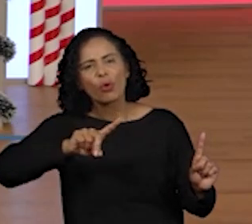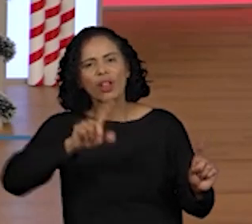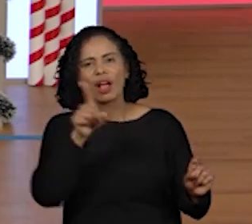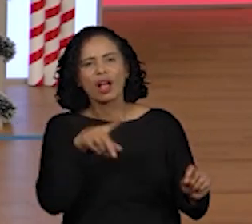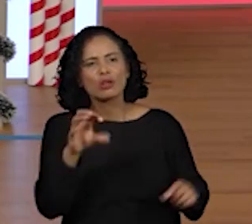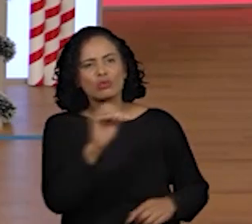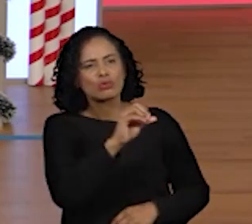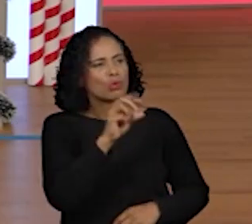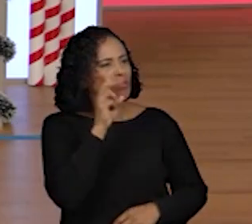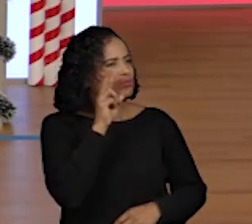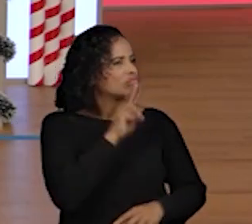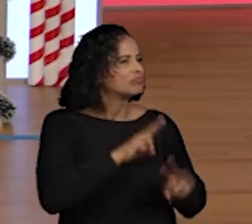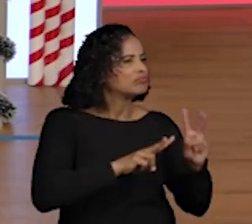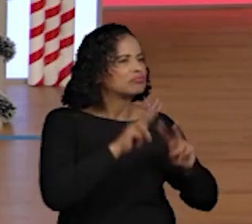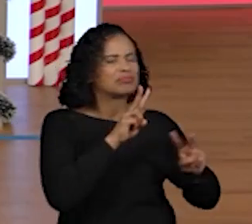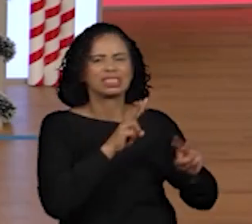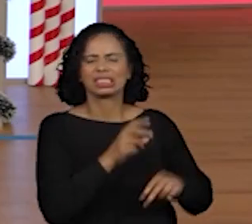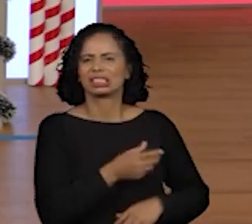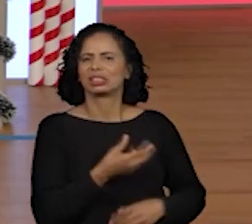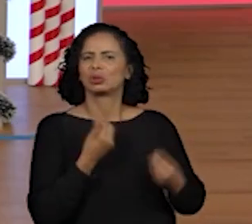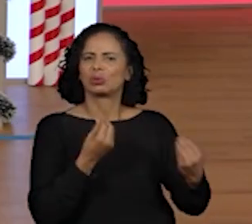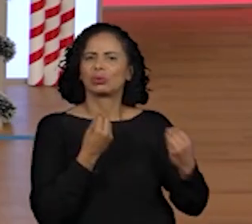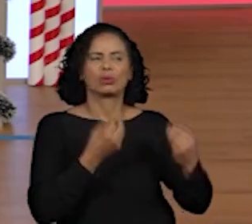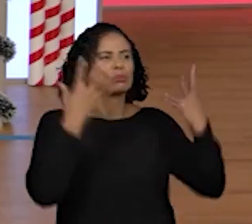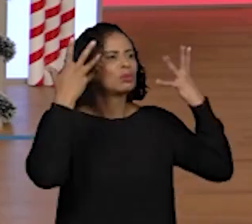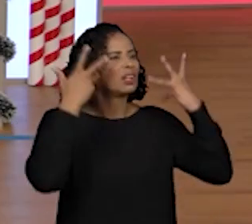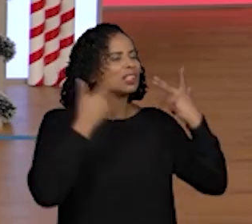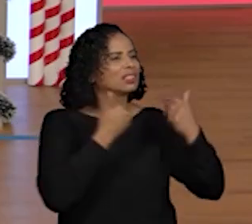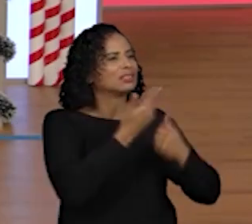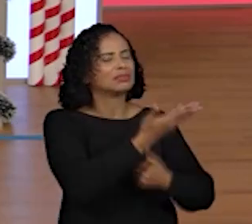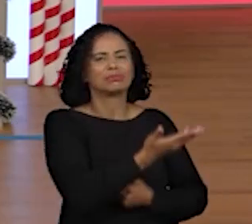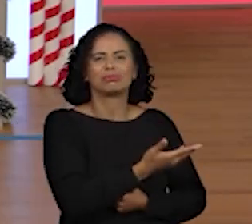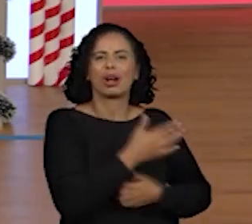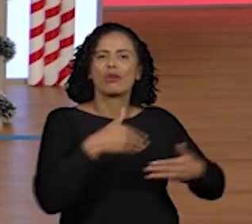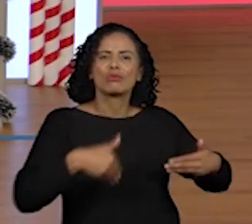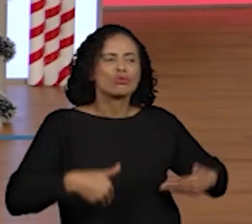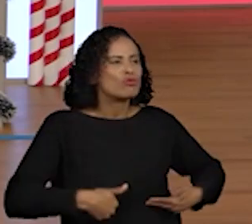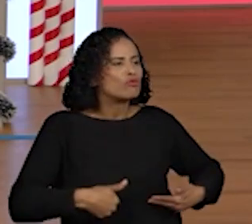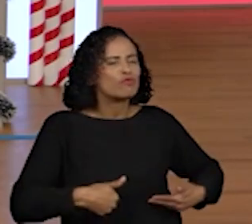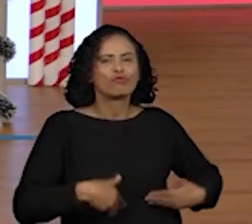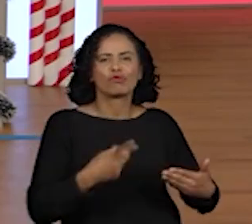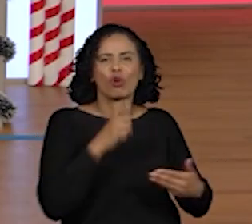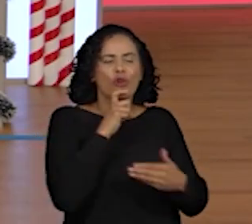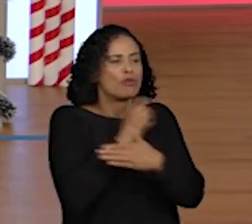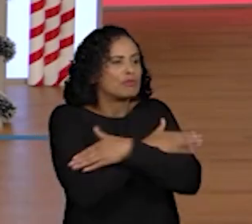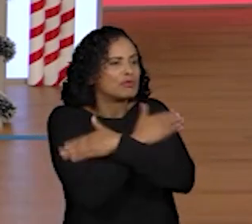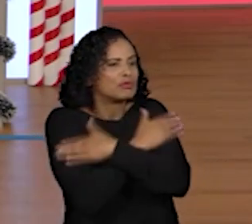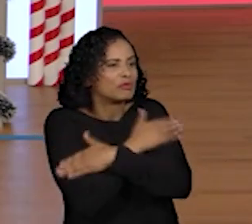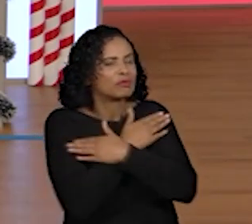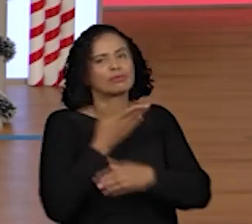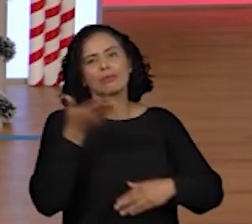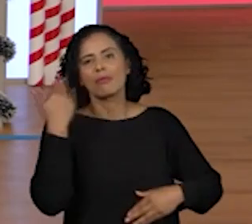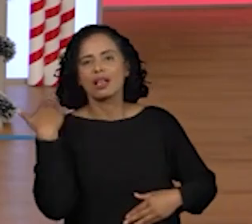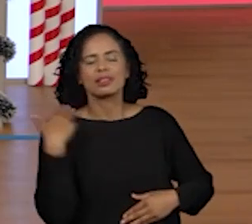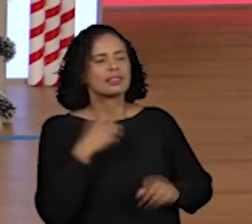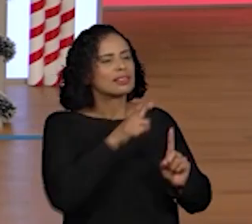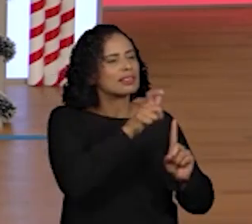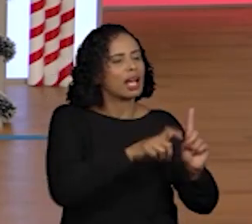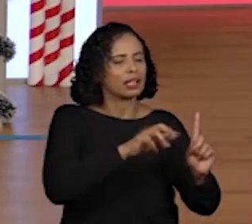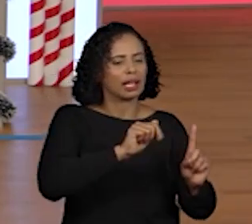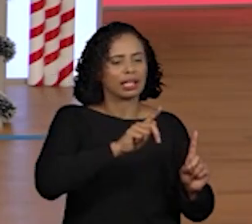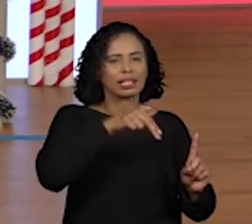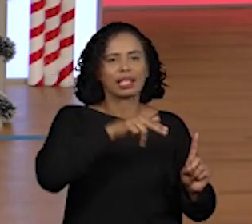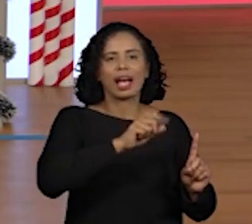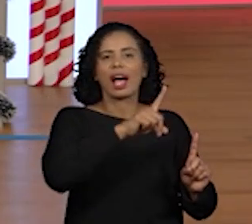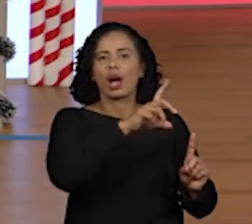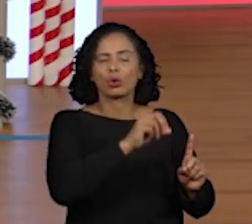dos animais e pensou, puxa, quando meu amigo estava aqui, quando meu amigo Aguinaldo estava aqui, ele cuidava tão